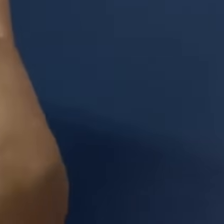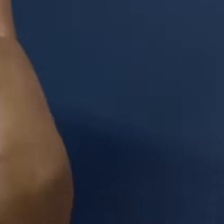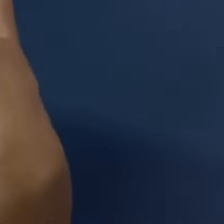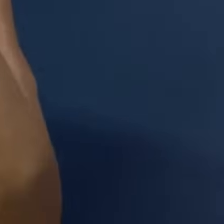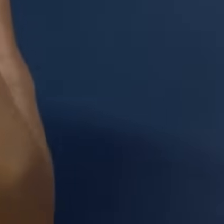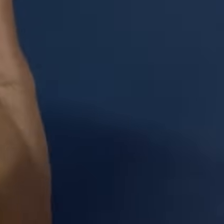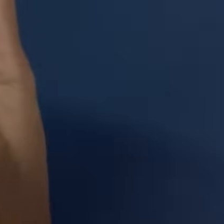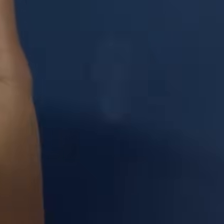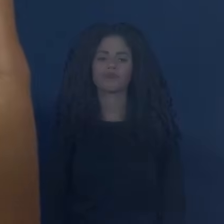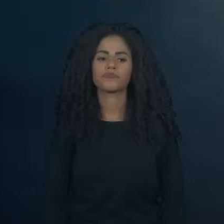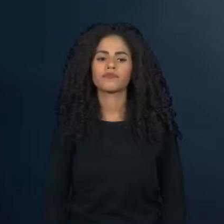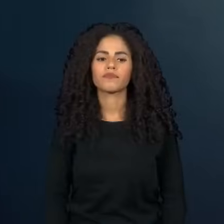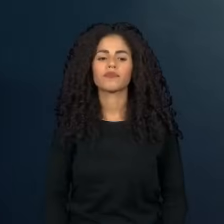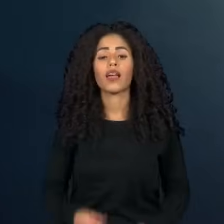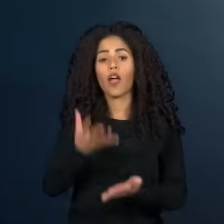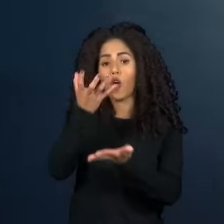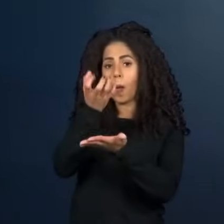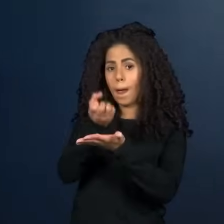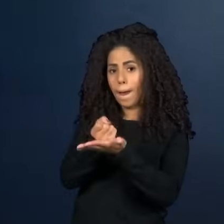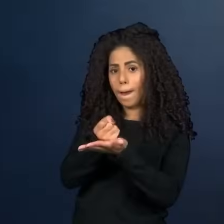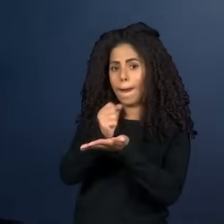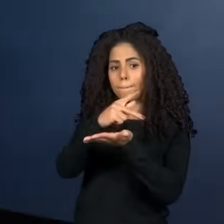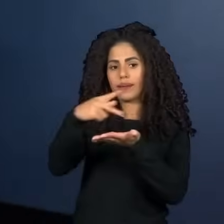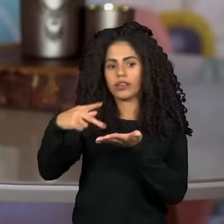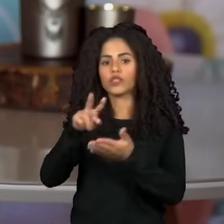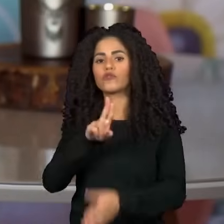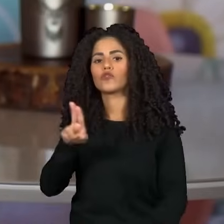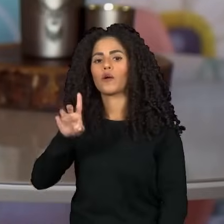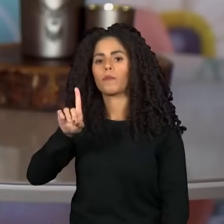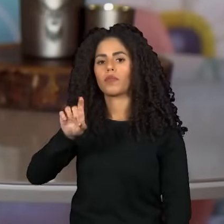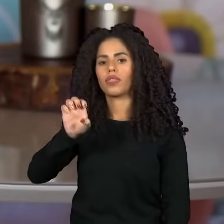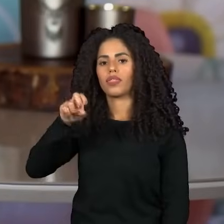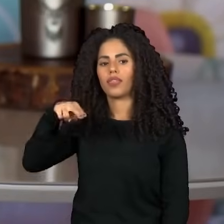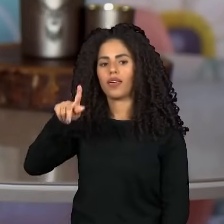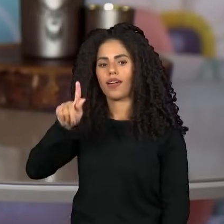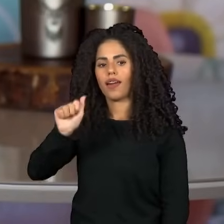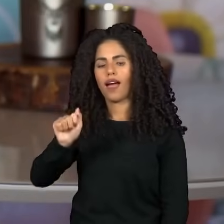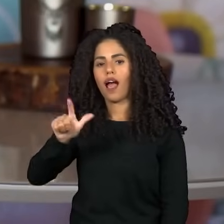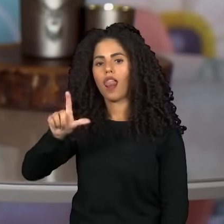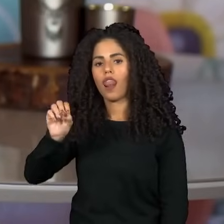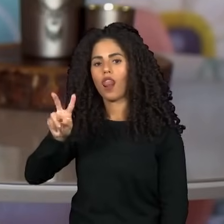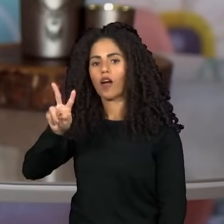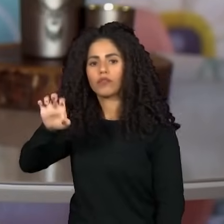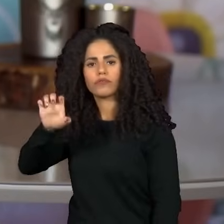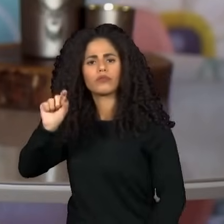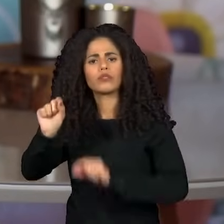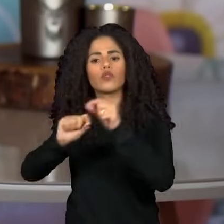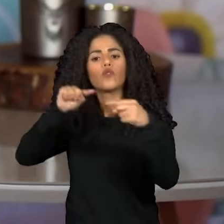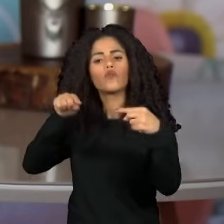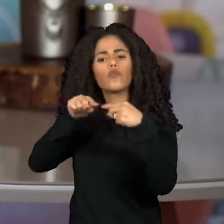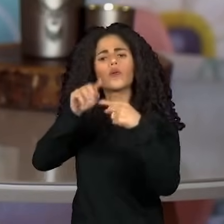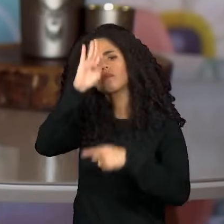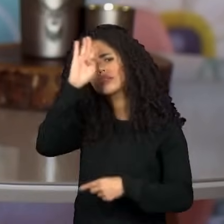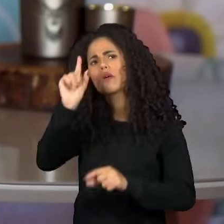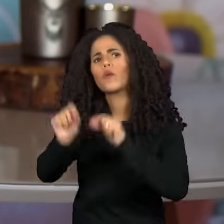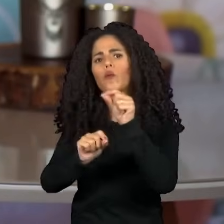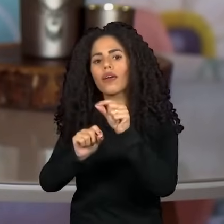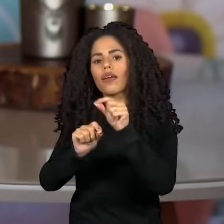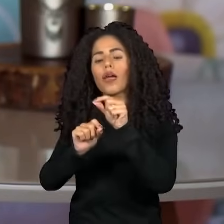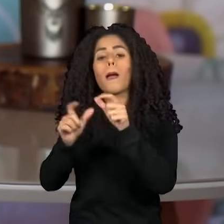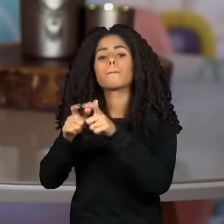O Dengalove é um aplicativo de paquera para as pessoas se conectarem, mas esse tem o foco principal nas pessoas